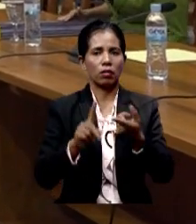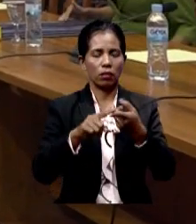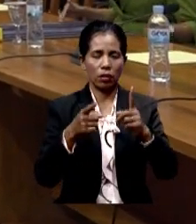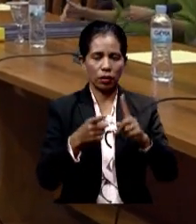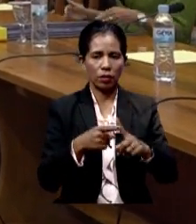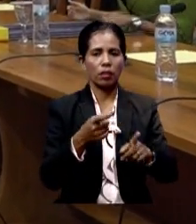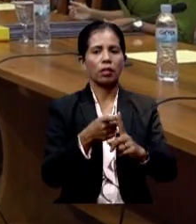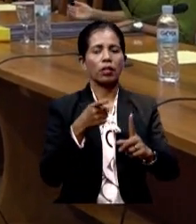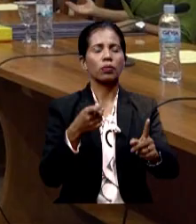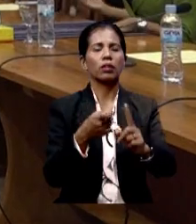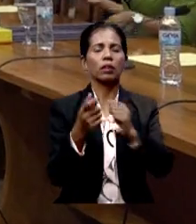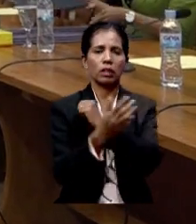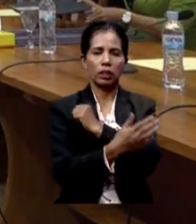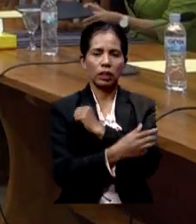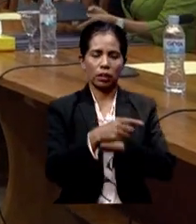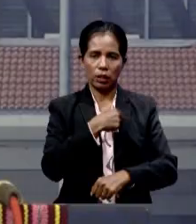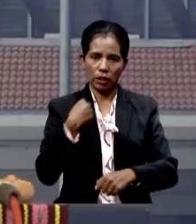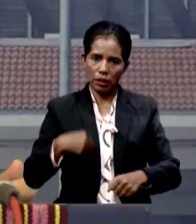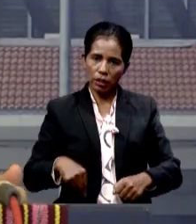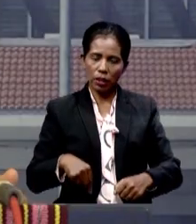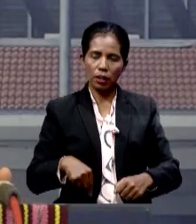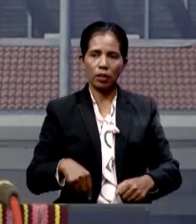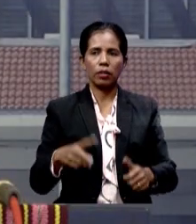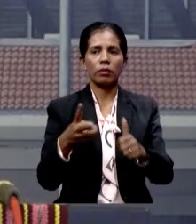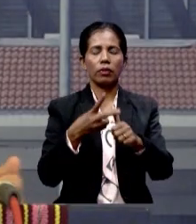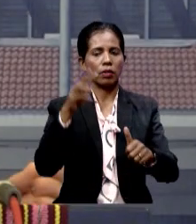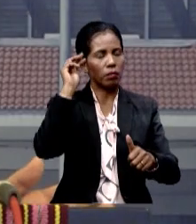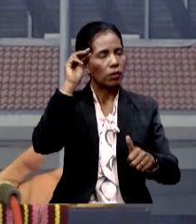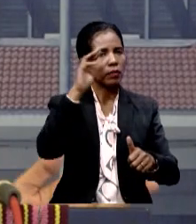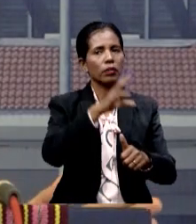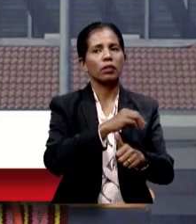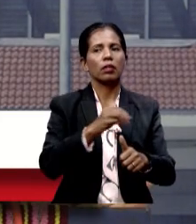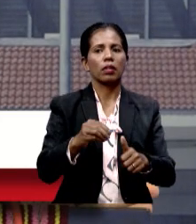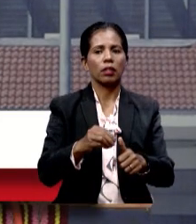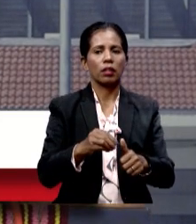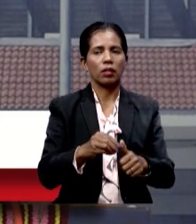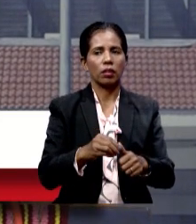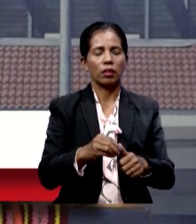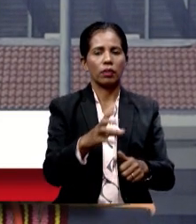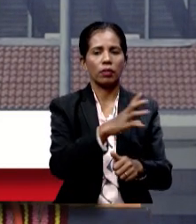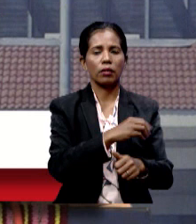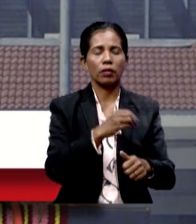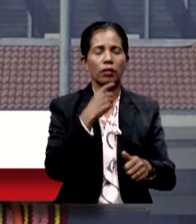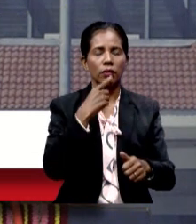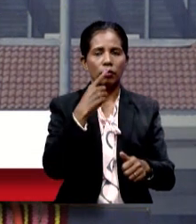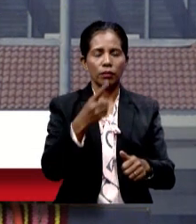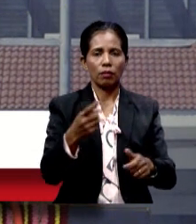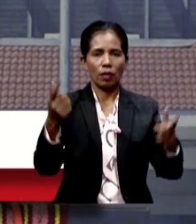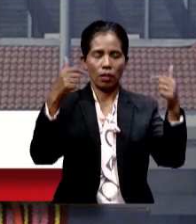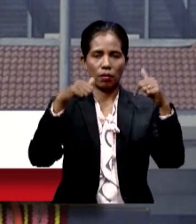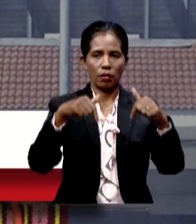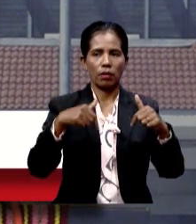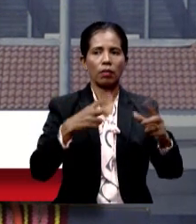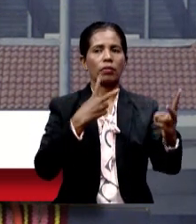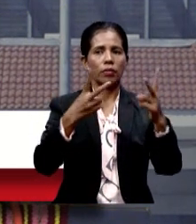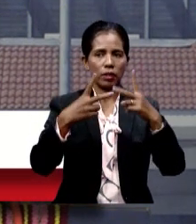você é China, vice-ministro de Negócios Estrangeiros, Sua Excelência, Sr. Nong Rong, que é mais